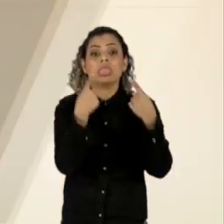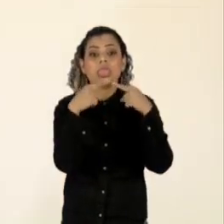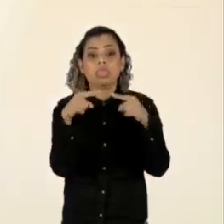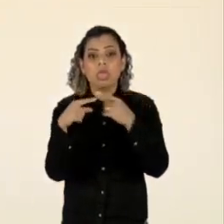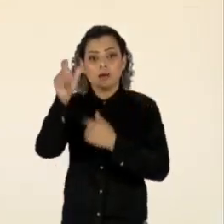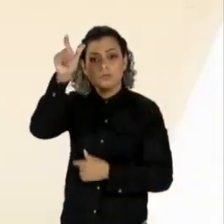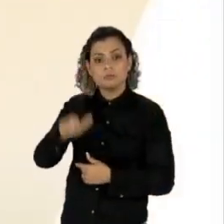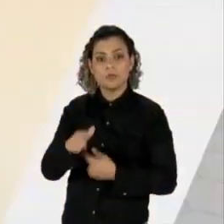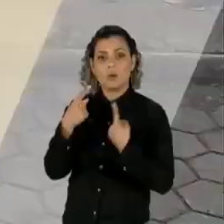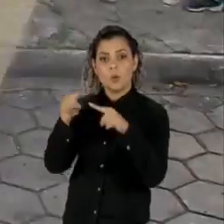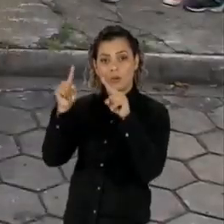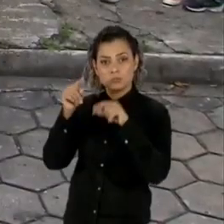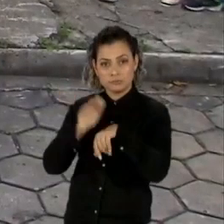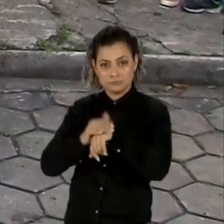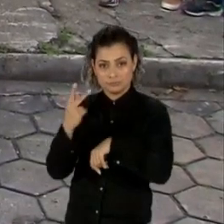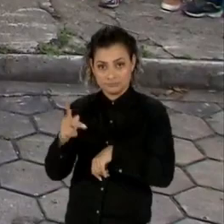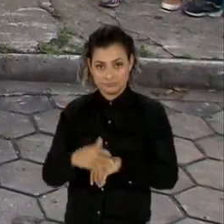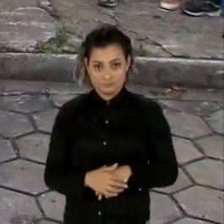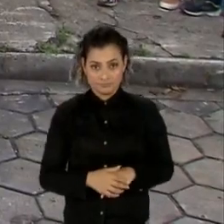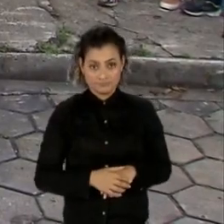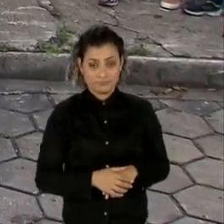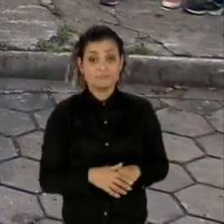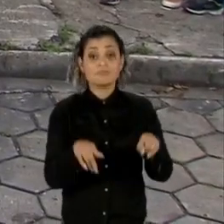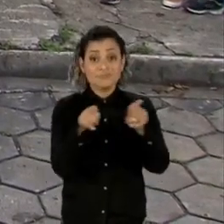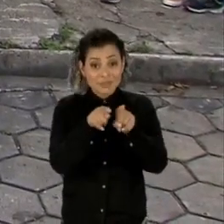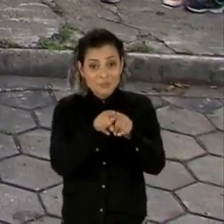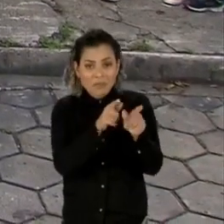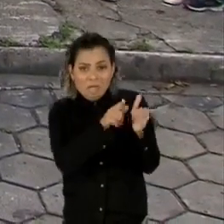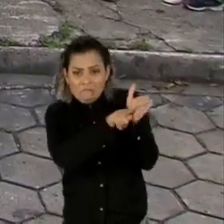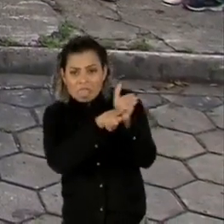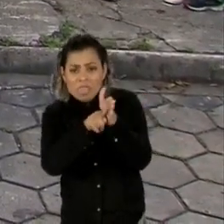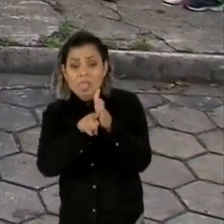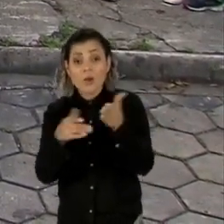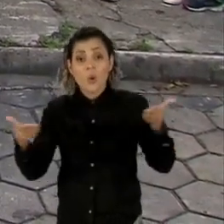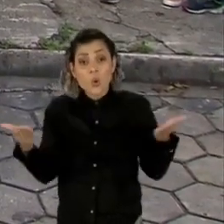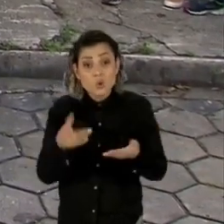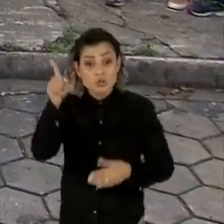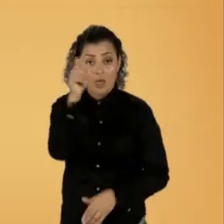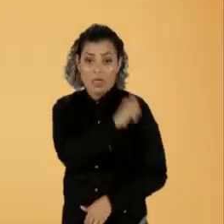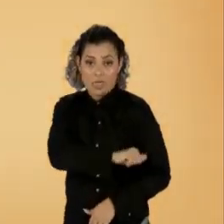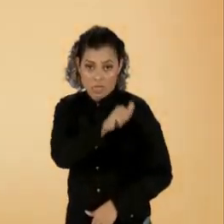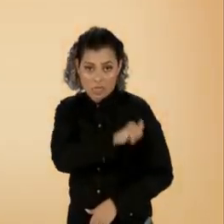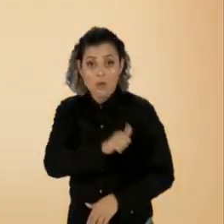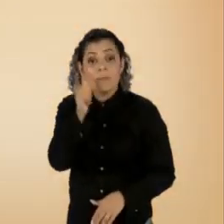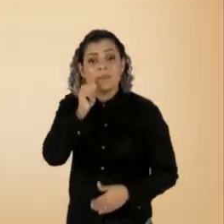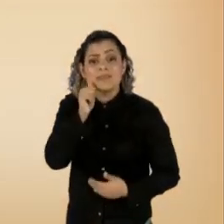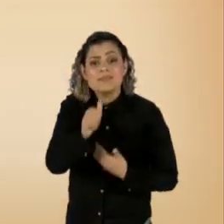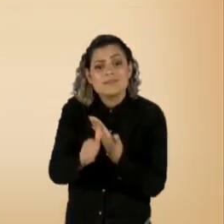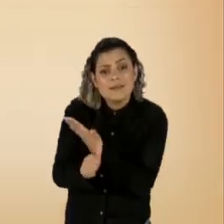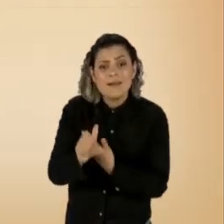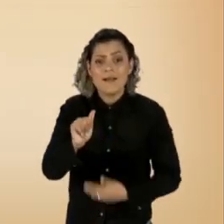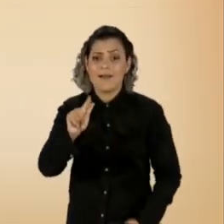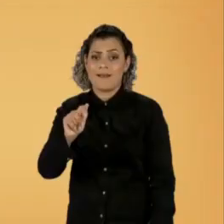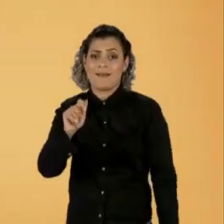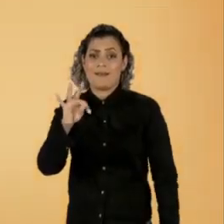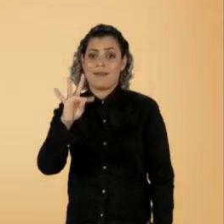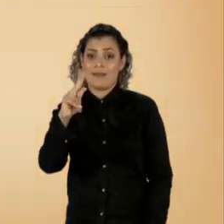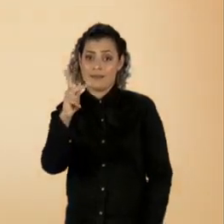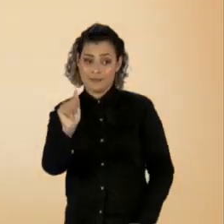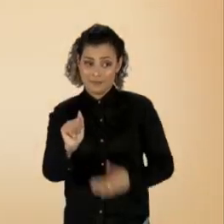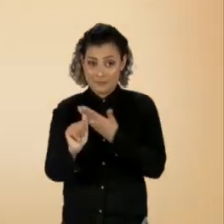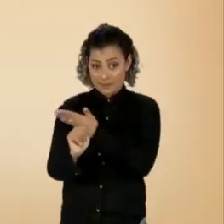acusado outra reconstituição que acontece hoje no rio de janeiro é da morte da menina a data